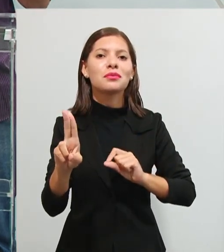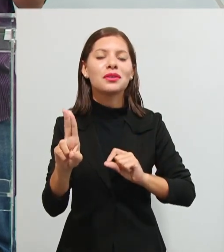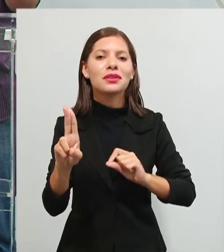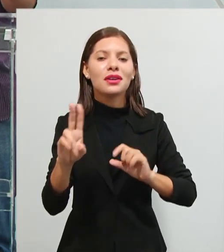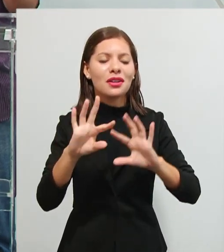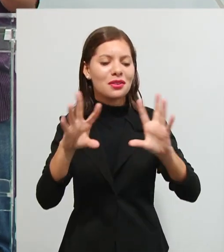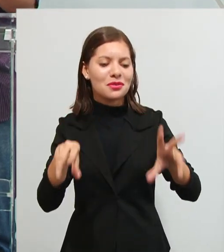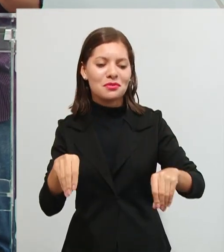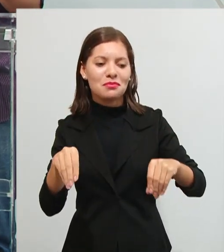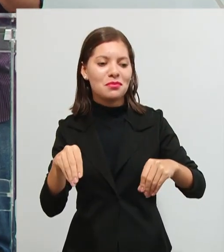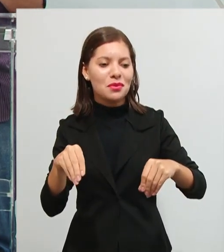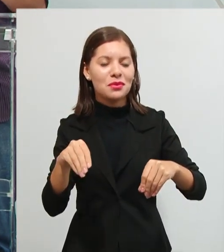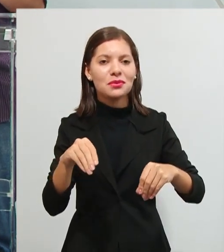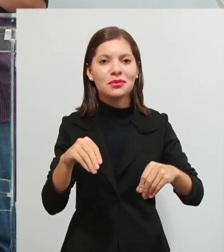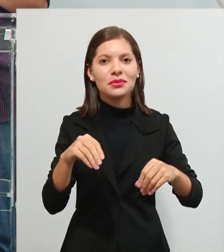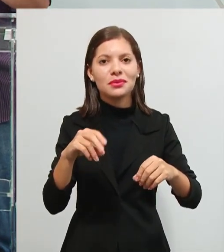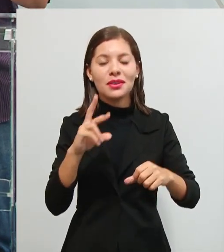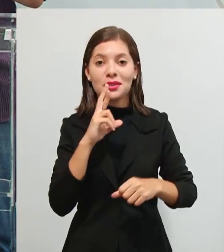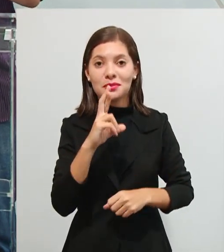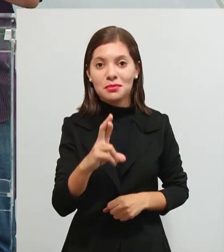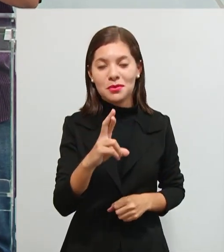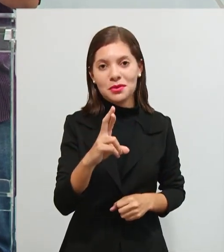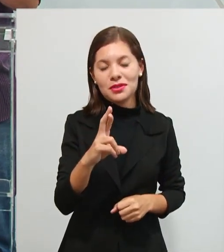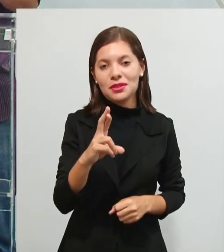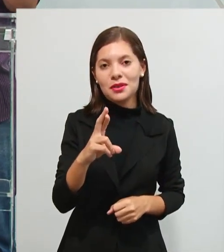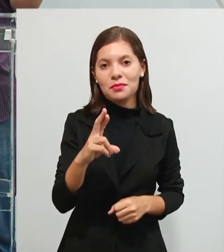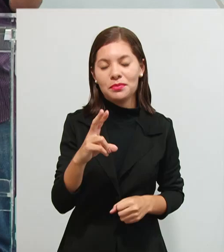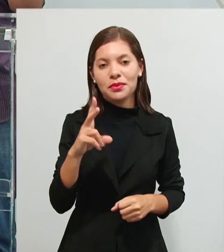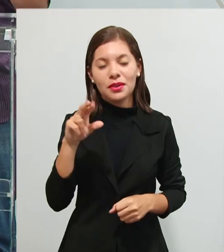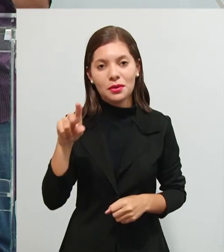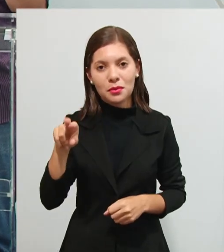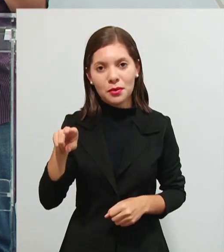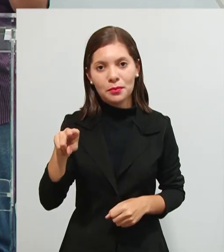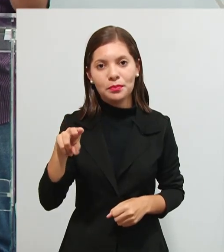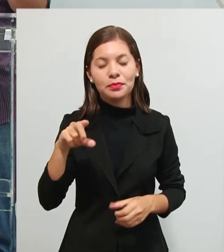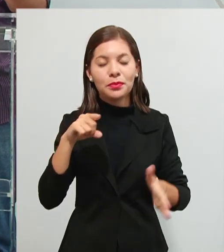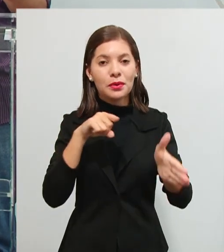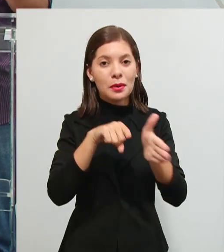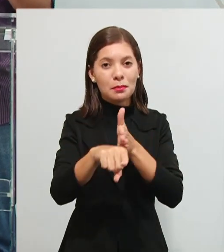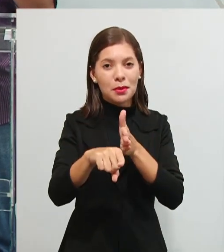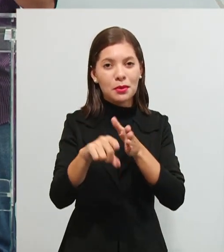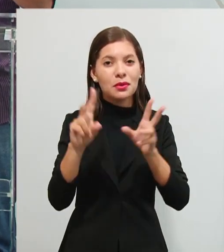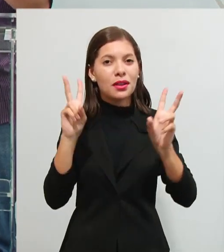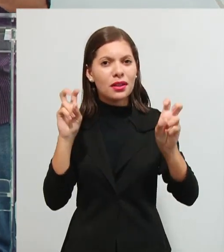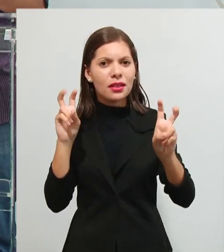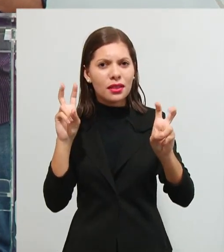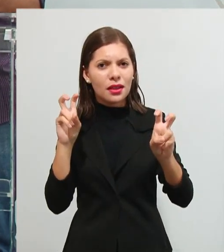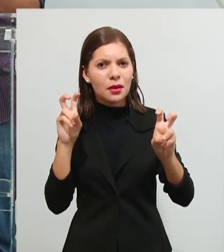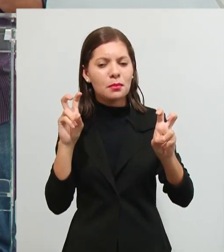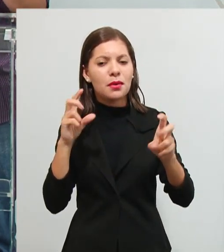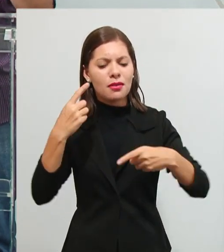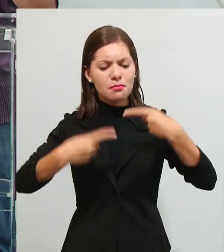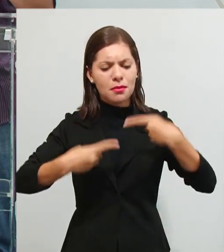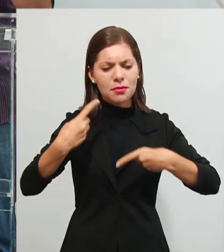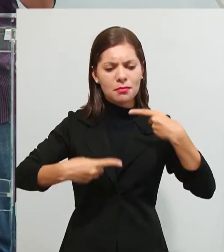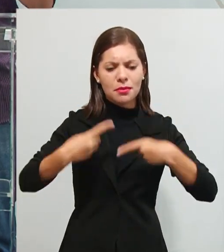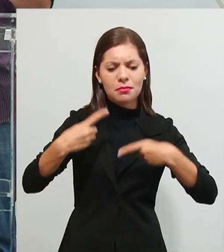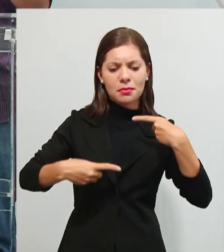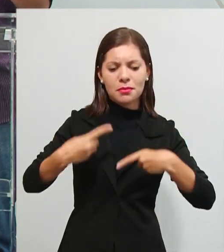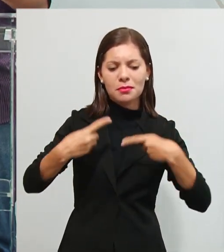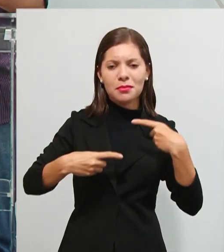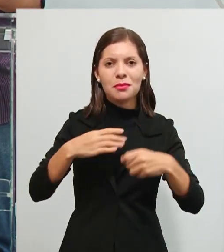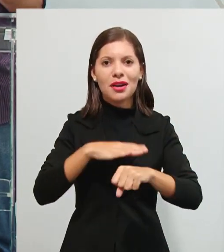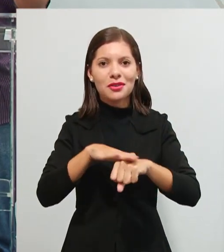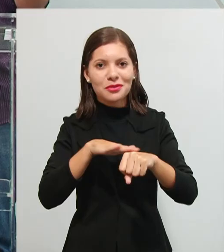de discussão. Então uma pergunta voltada para o fórum tem que ser uma temática que vai gerar essa discussão, que vai